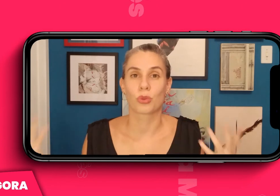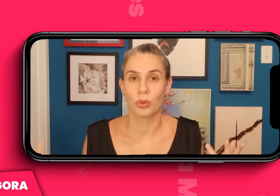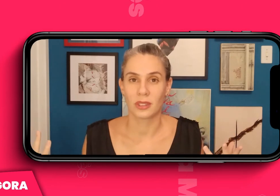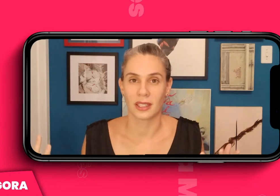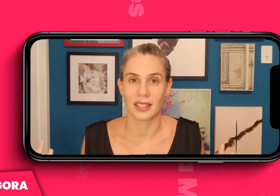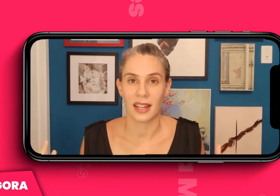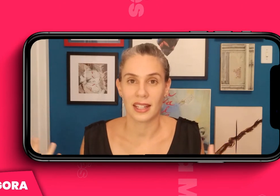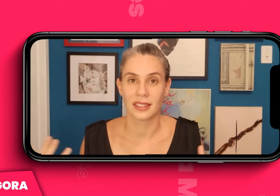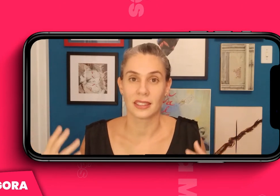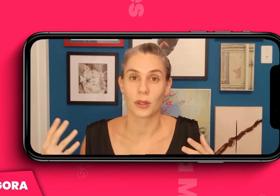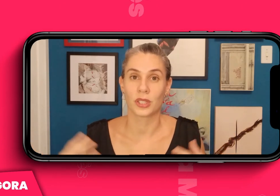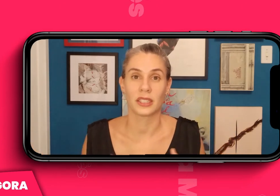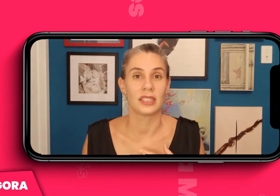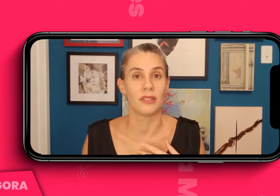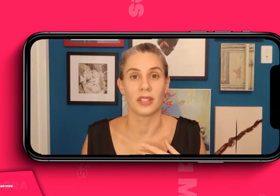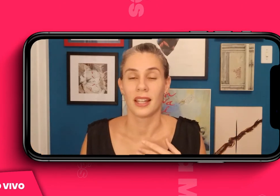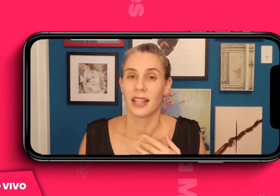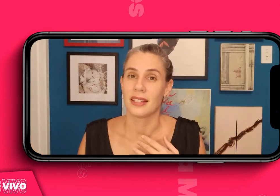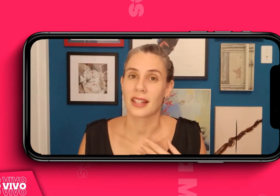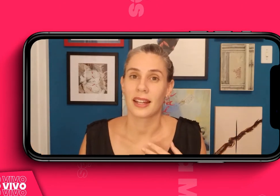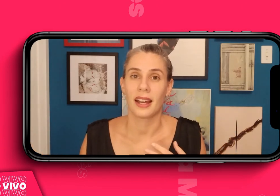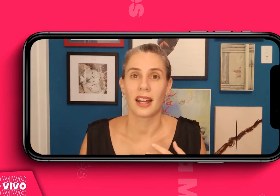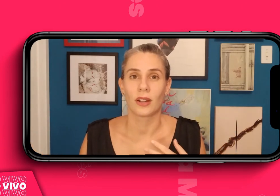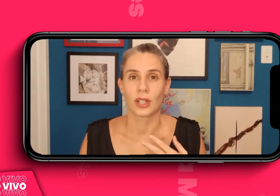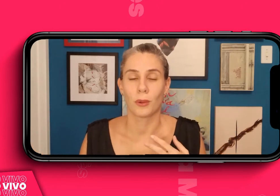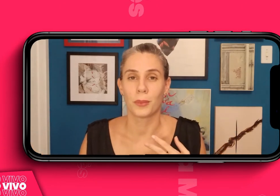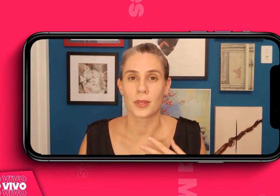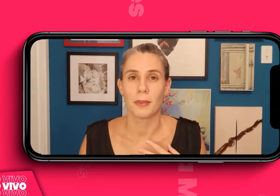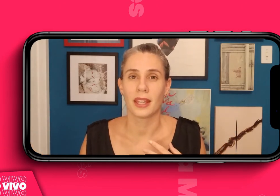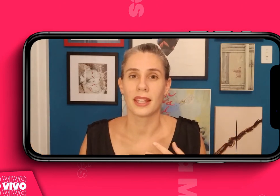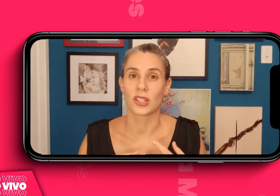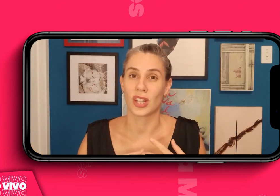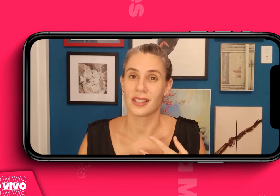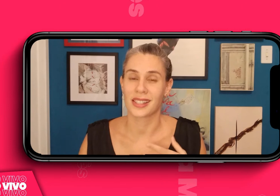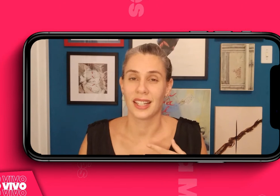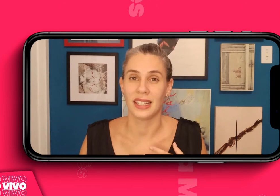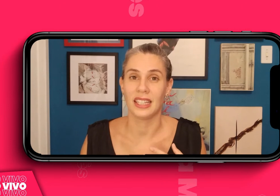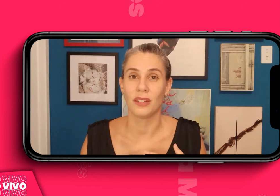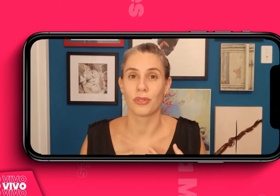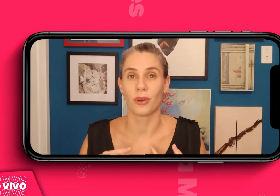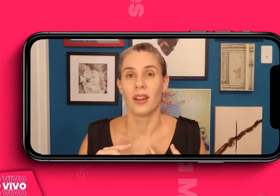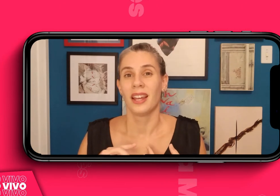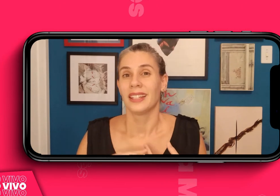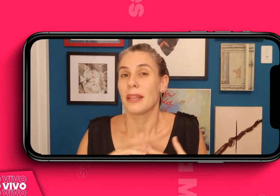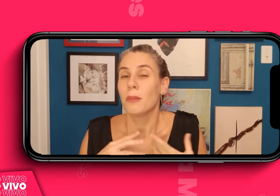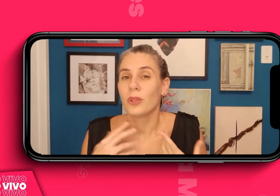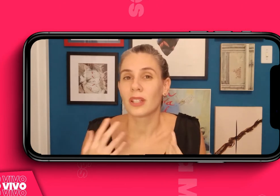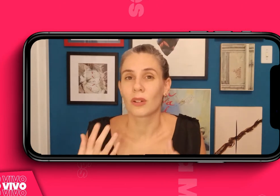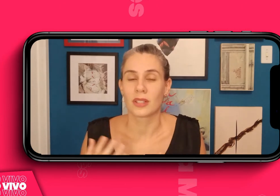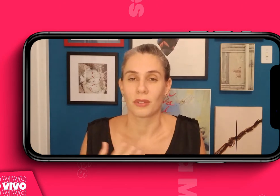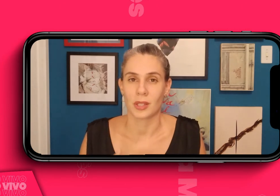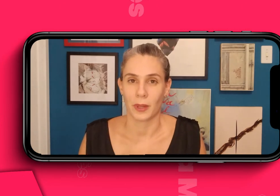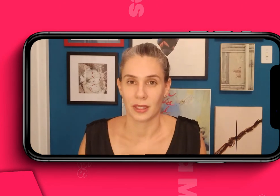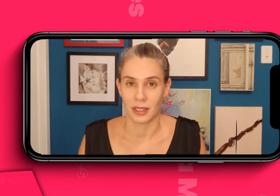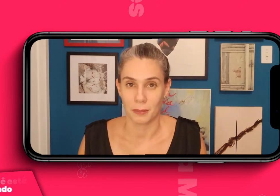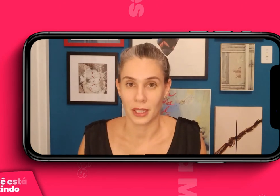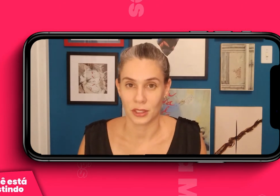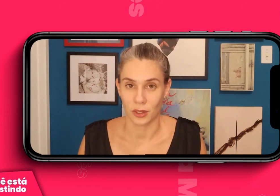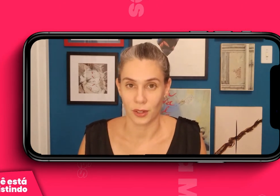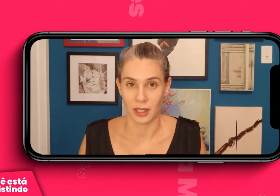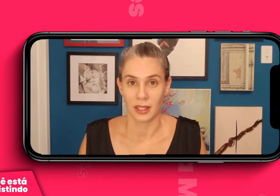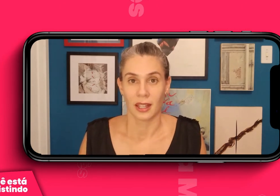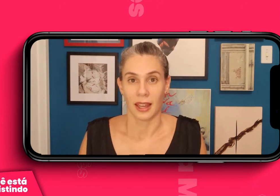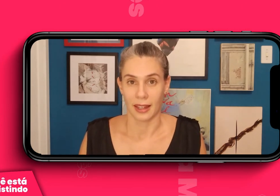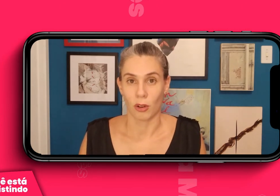com essa escuta ligada, então eu já estive em sarau, já compus mesa, já lancei livro. Tem muita coisa que faz parte da